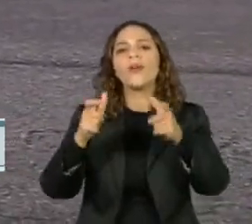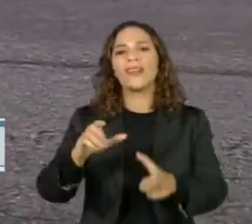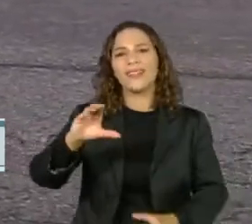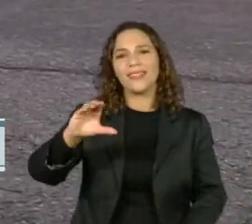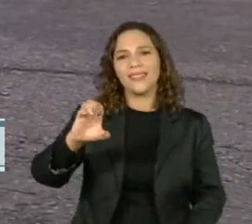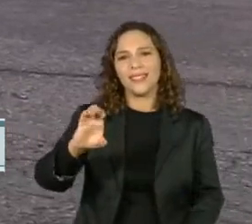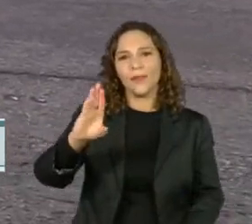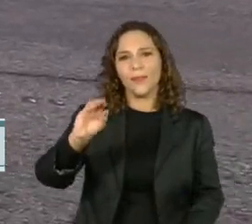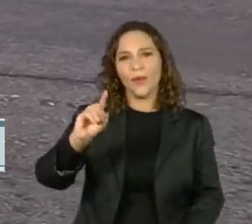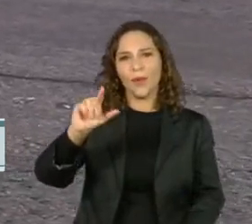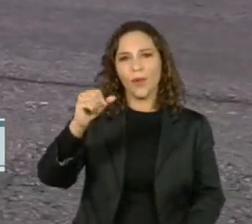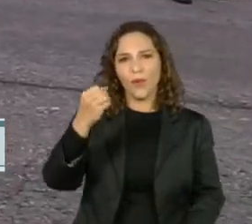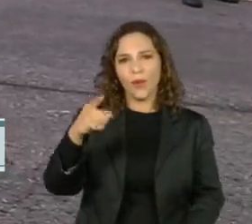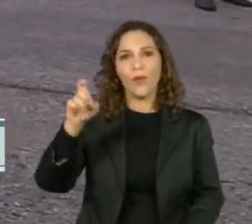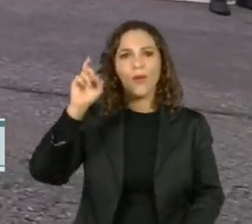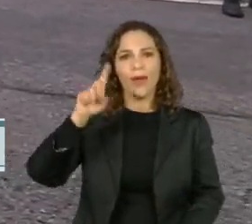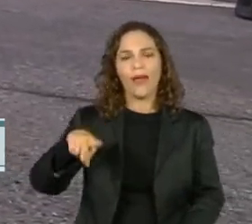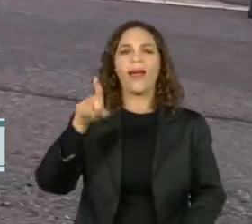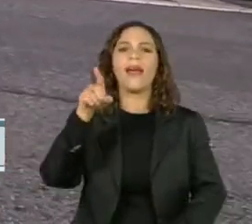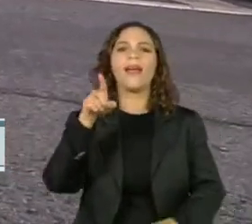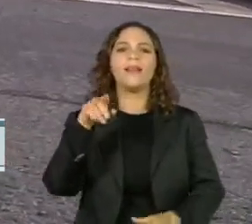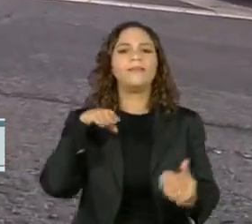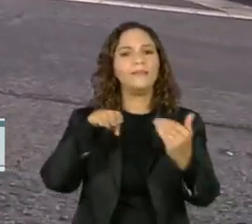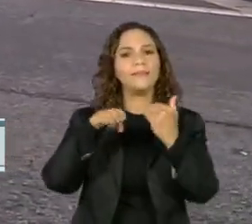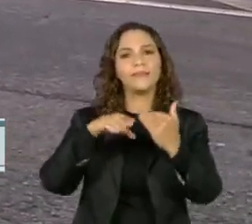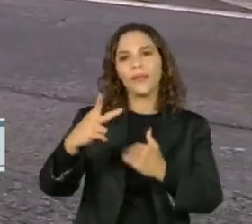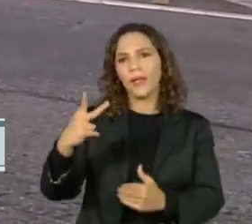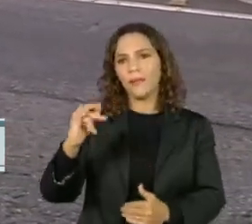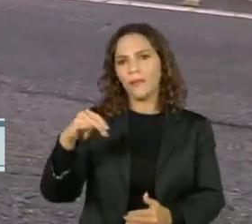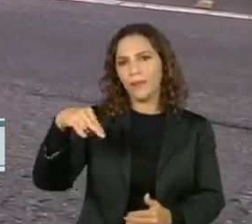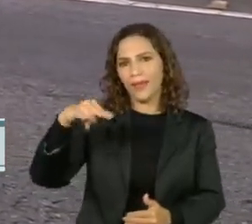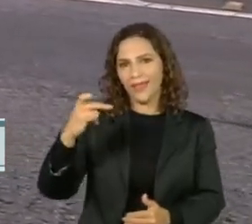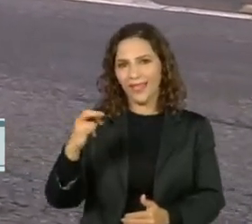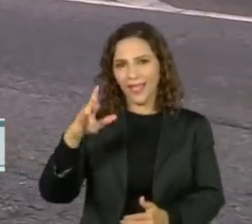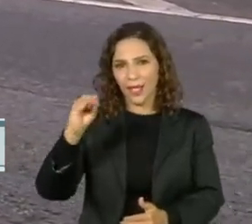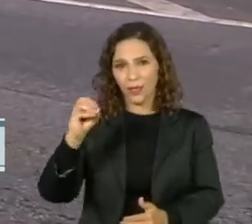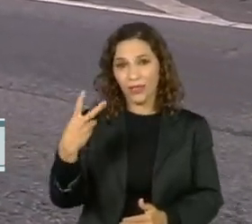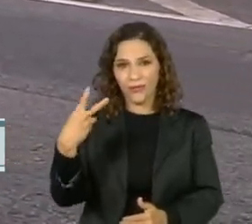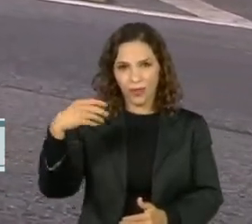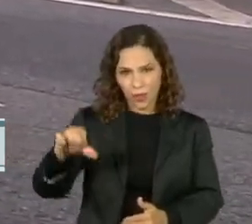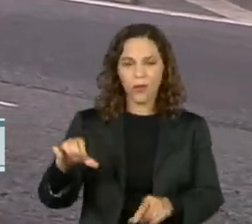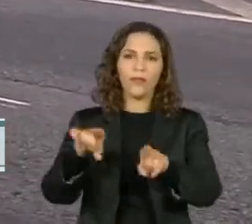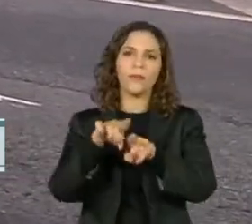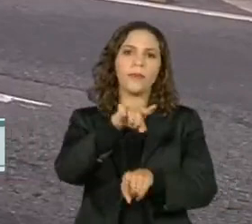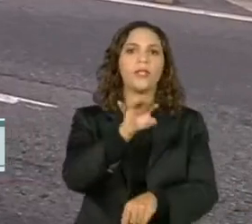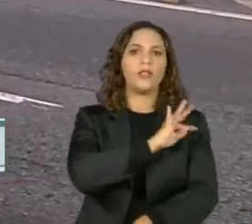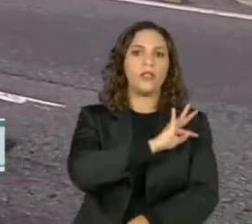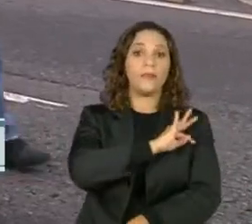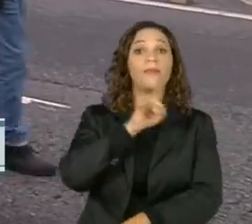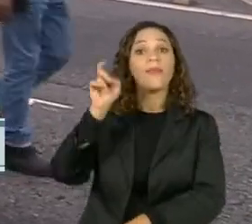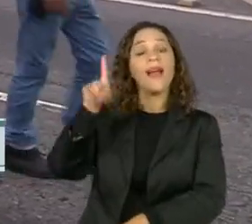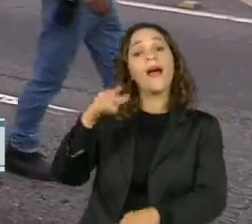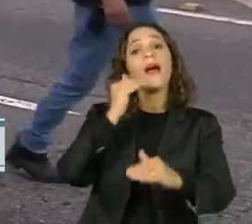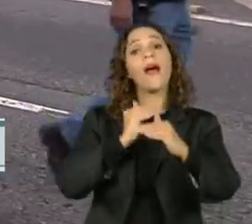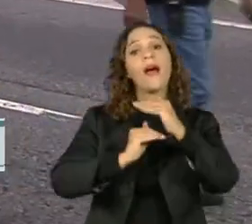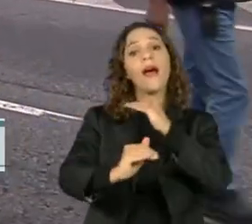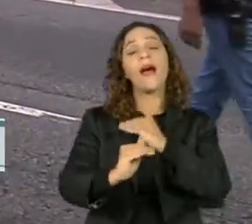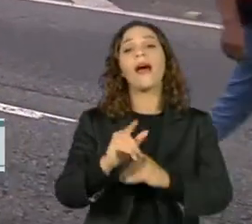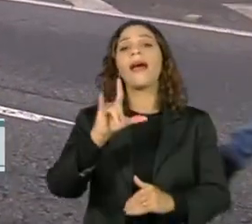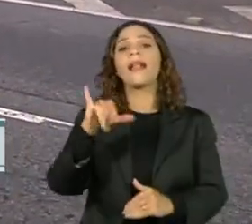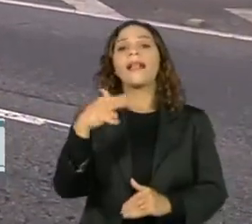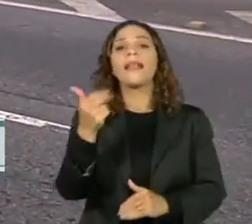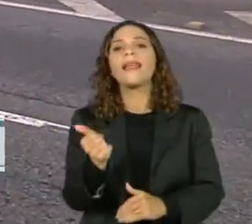faz a divisa entre a marginal do Rio Pinheiros e a marginal do Rio Tietê. Aqui pertence a linha 6 do metrô, que está sendo construído